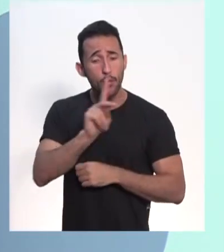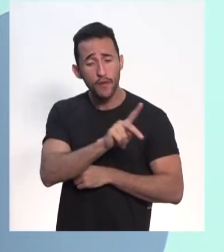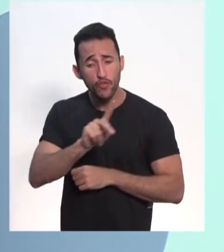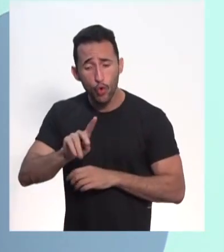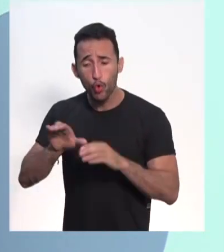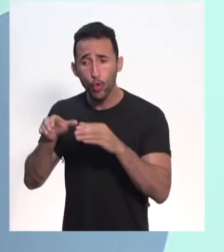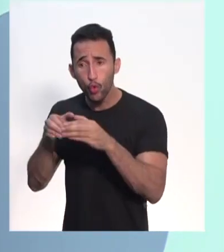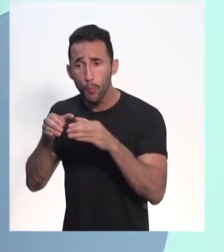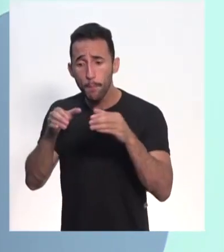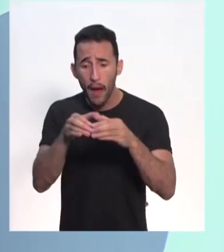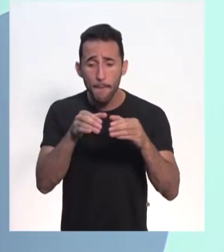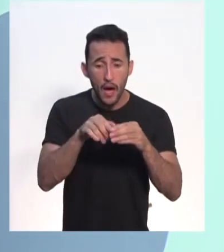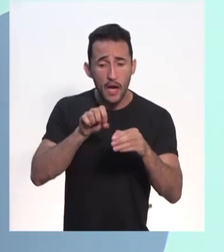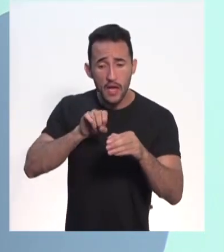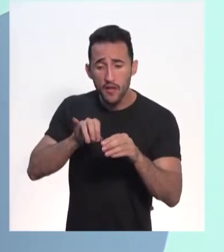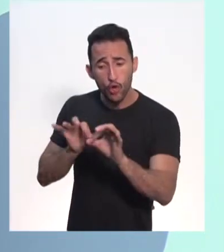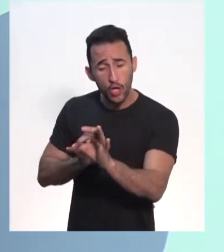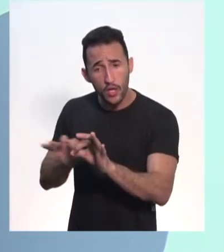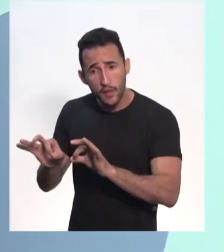ser retirados na escola,